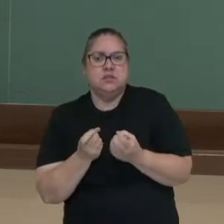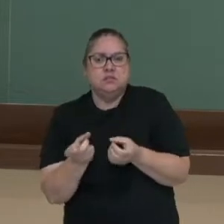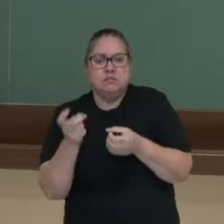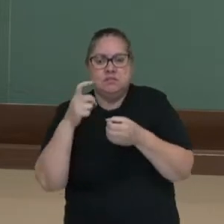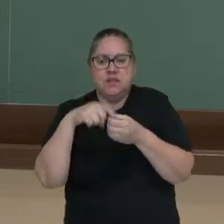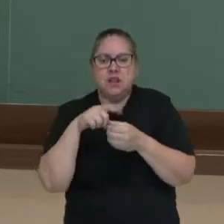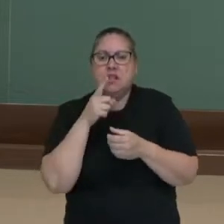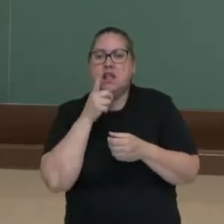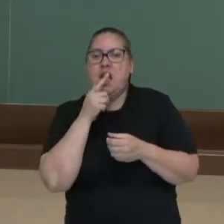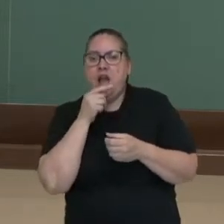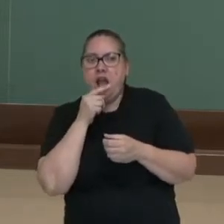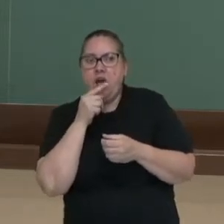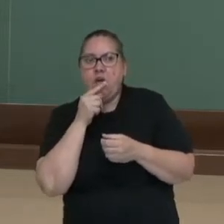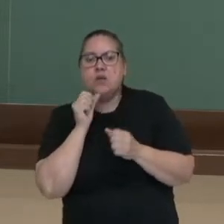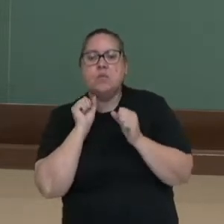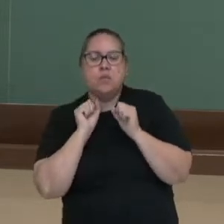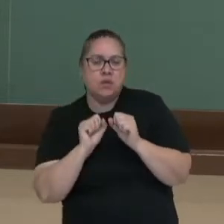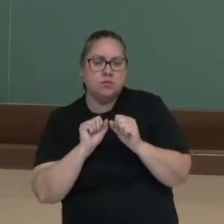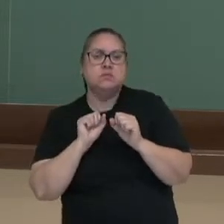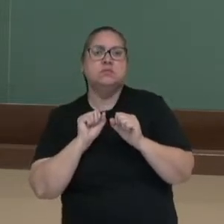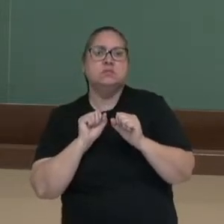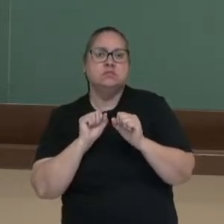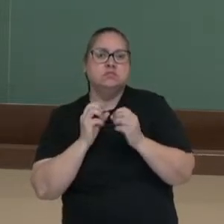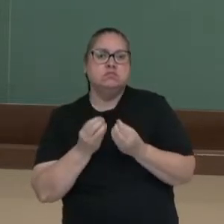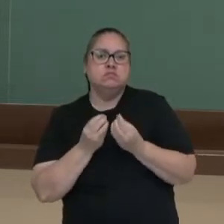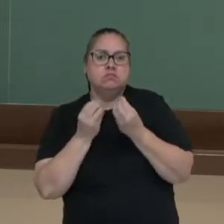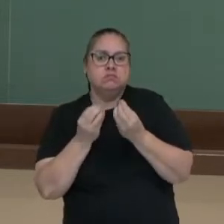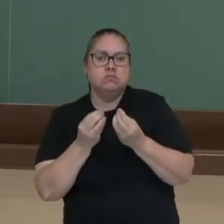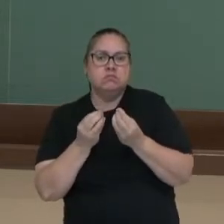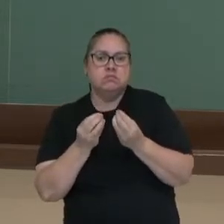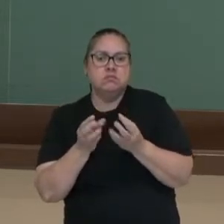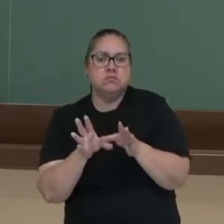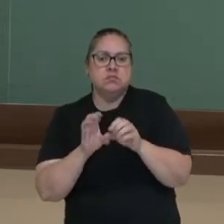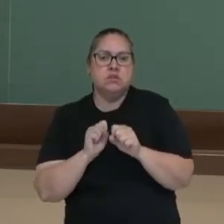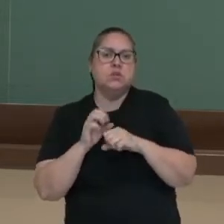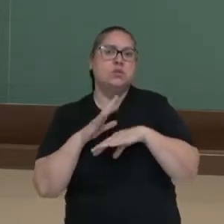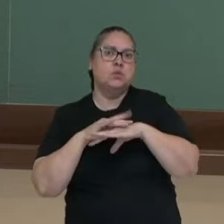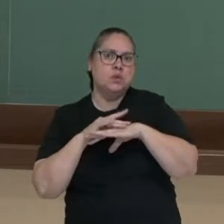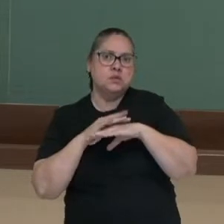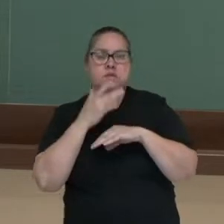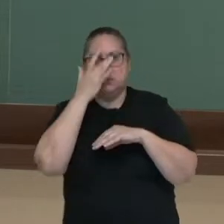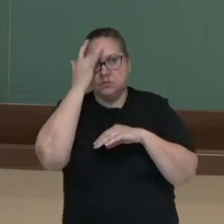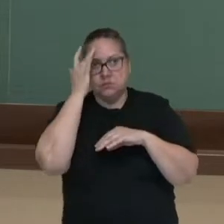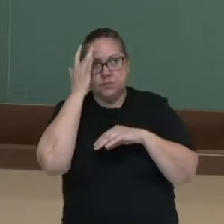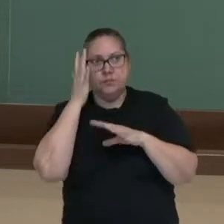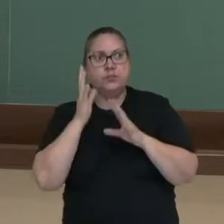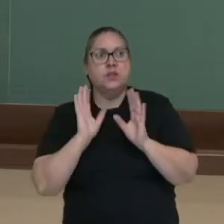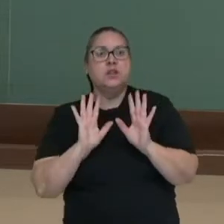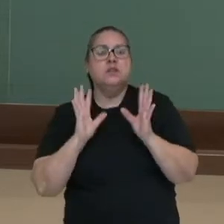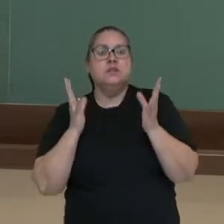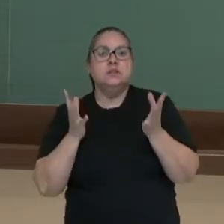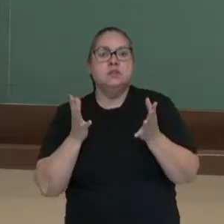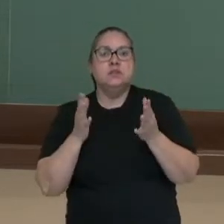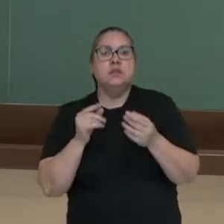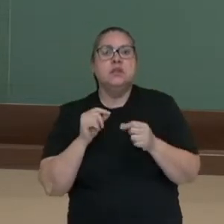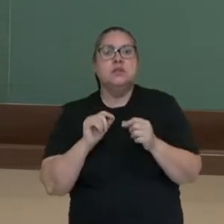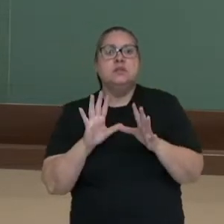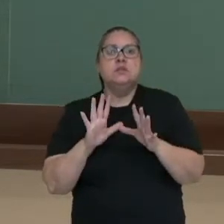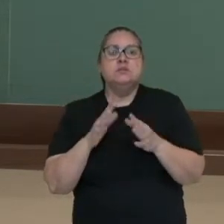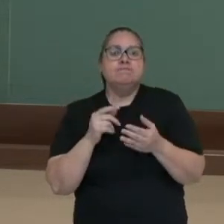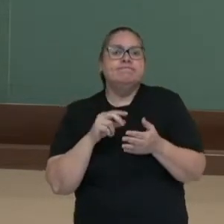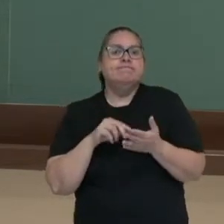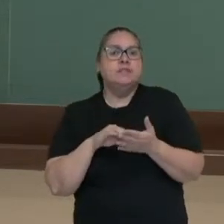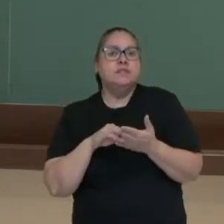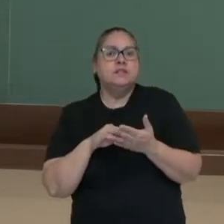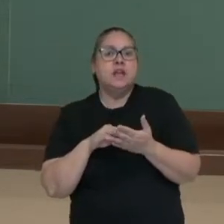na água e que pode causar doenças ou que vai causar doenças. Então, nesse sentido,